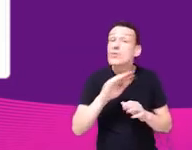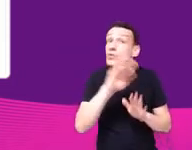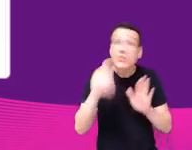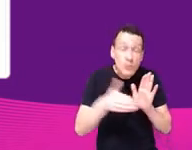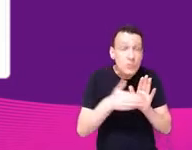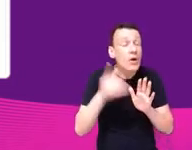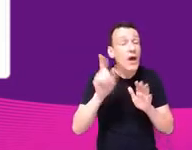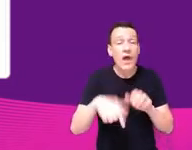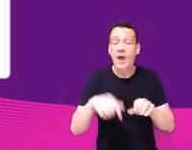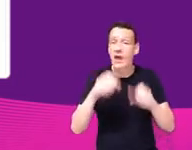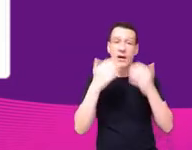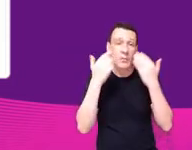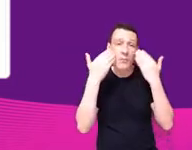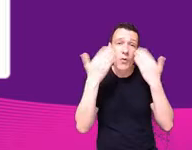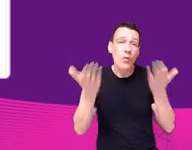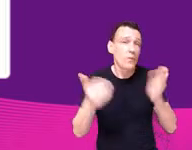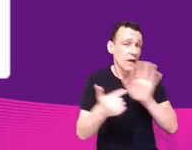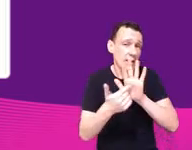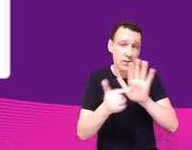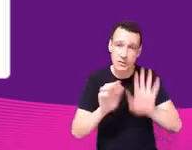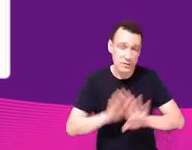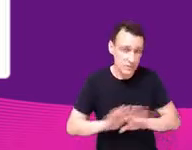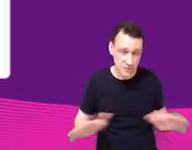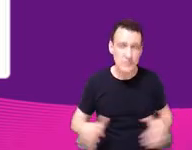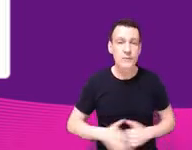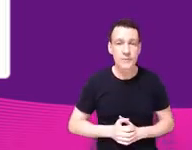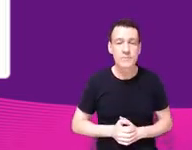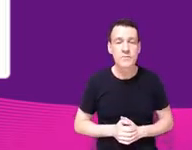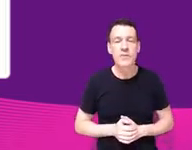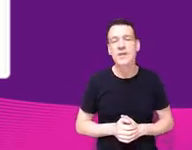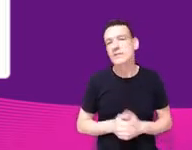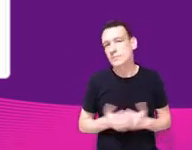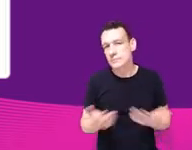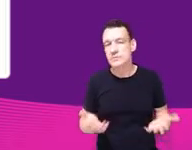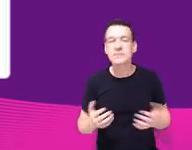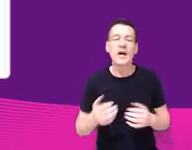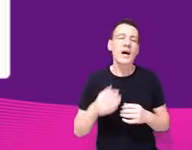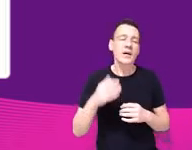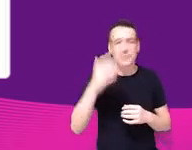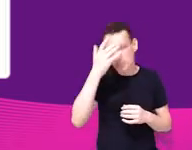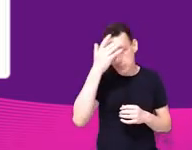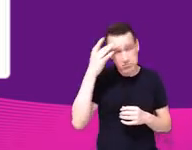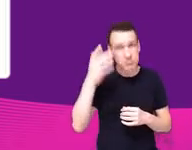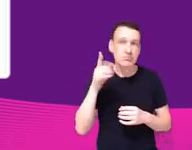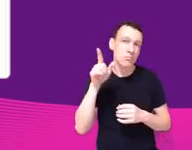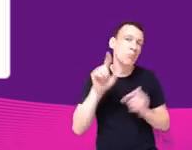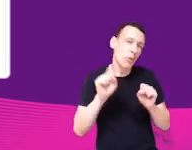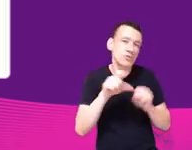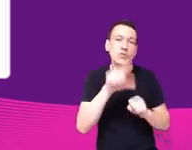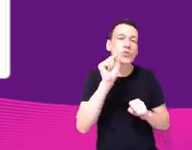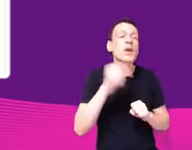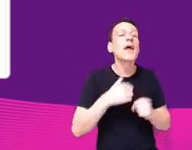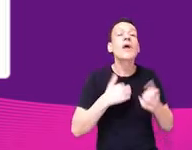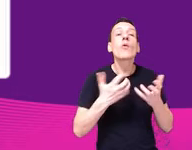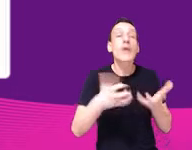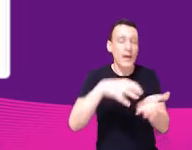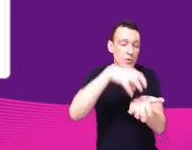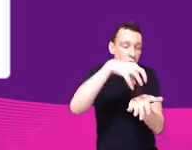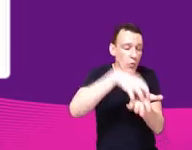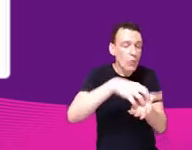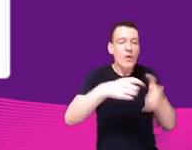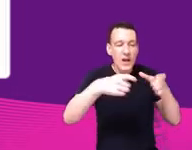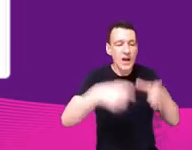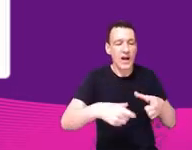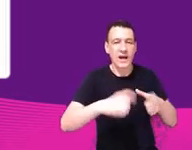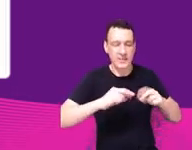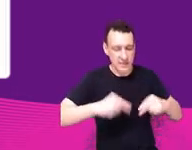um paciente lá, ele pode escolher em que centro ele quer ser listado para transplante e fazer o seu transplante com base em